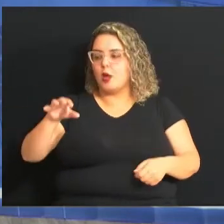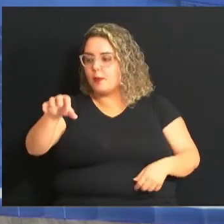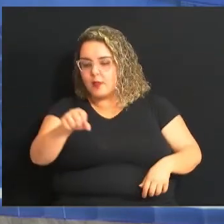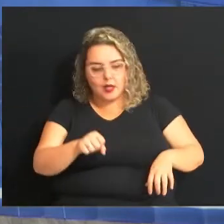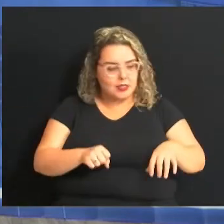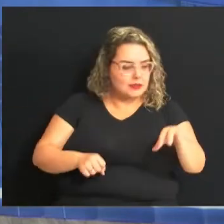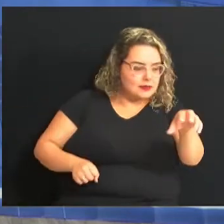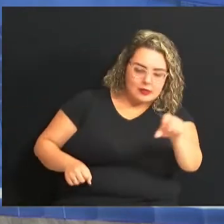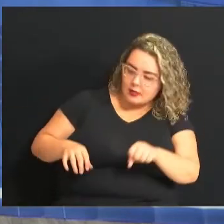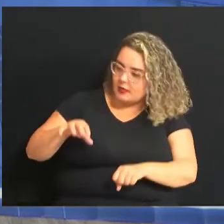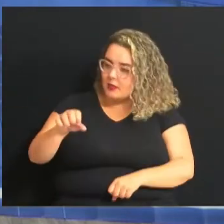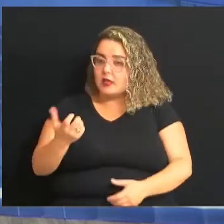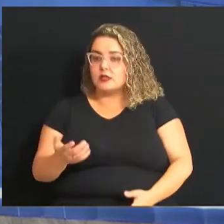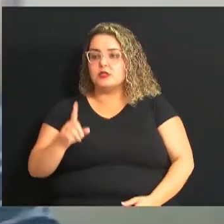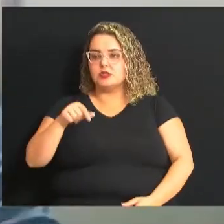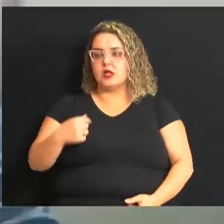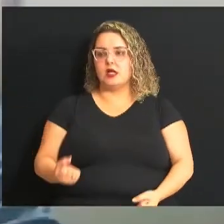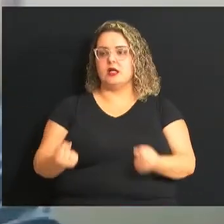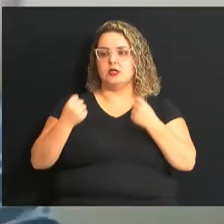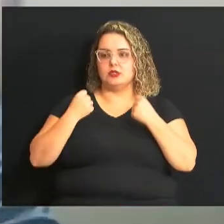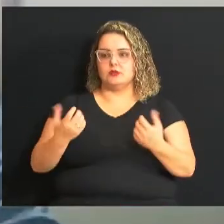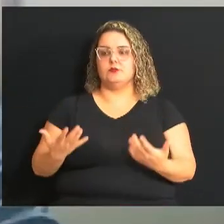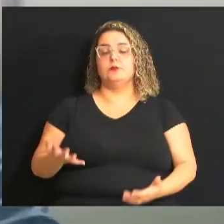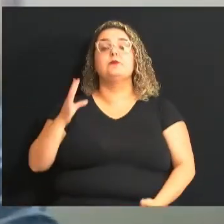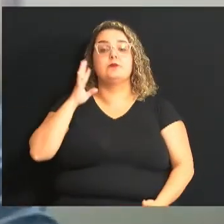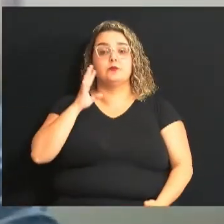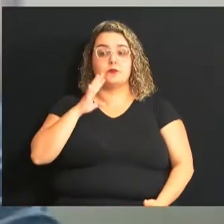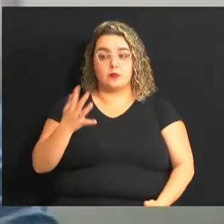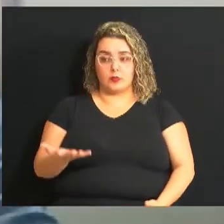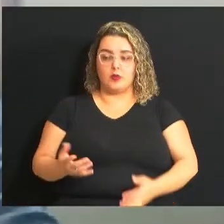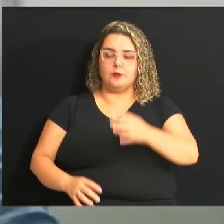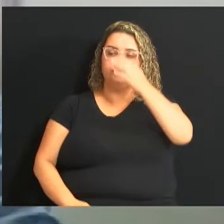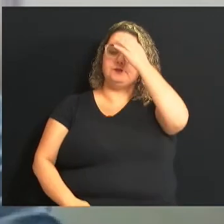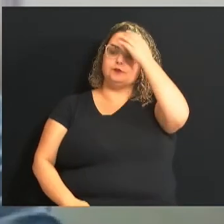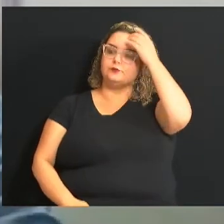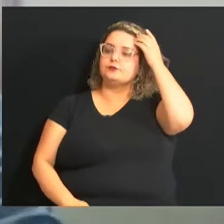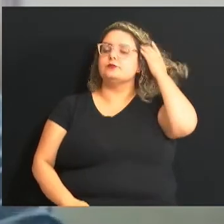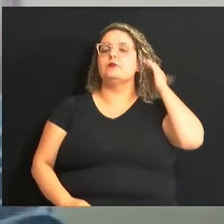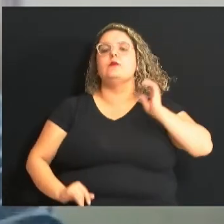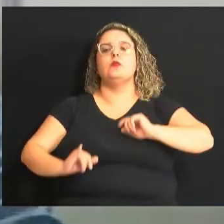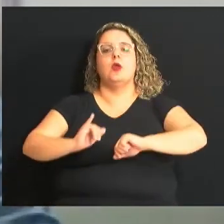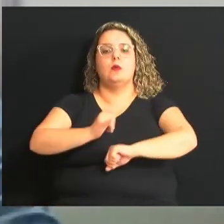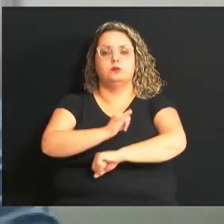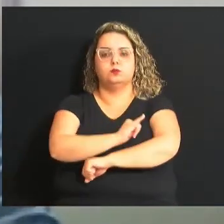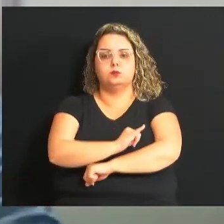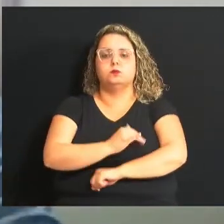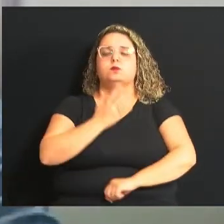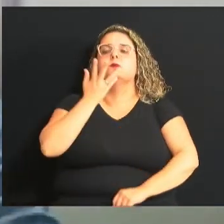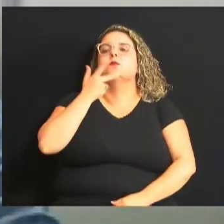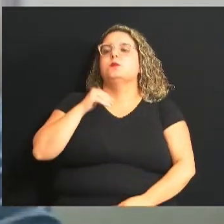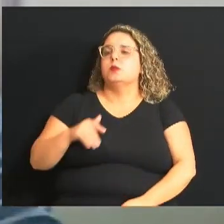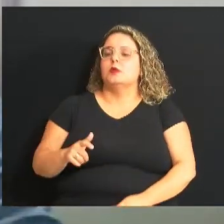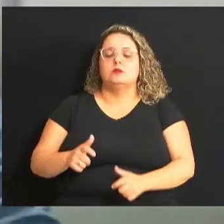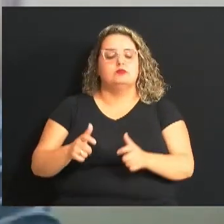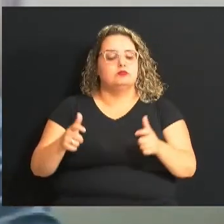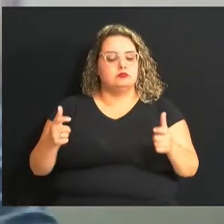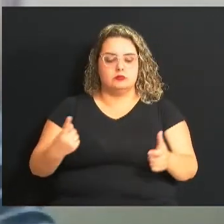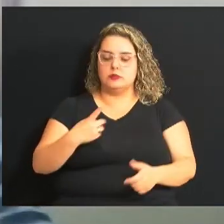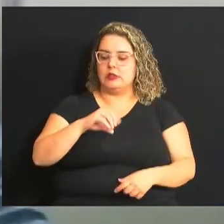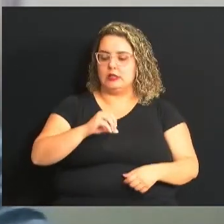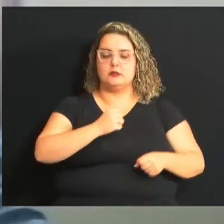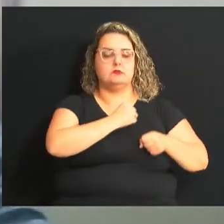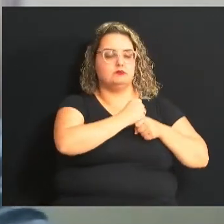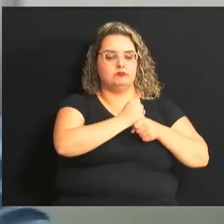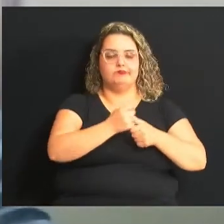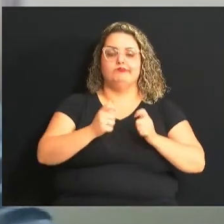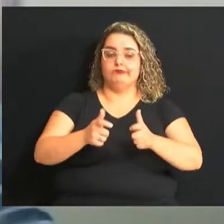da criança? Muito legal. A obesidade infantil ela também vem crescendo, né, nos últimos 10 anos de maneira bem